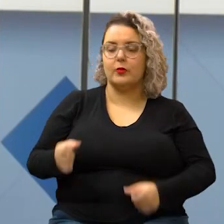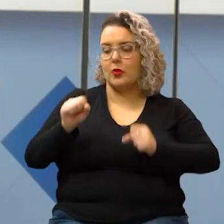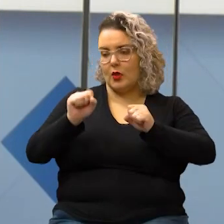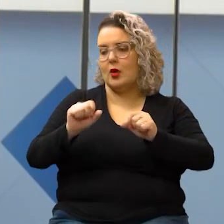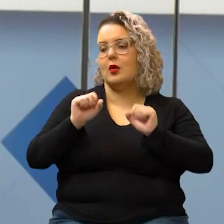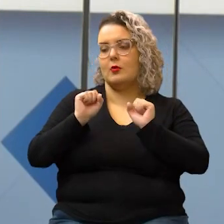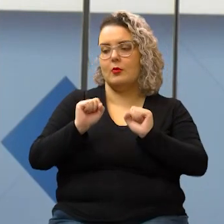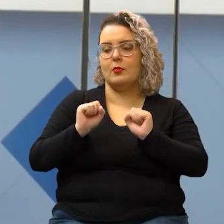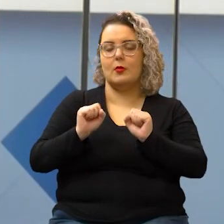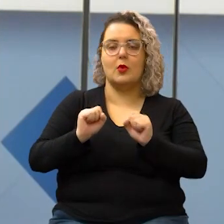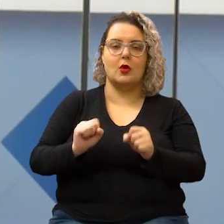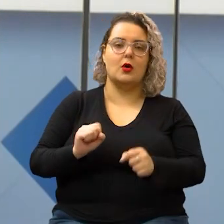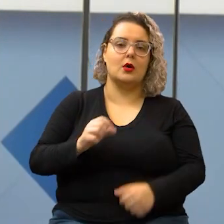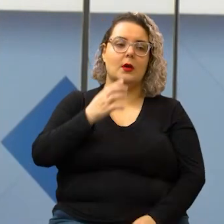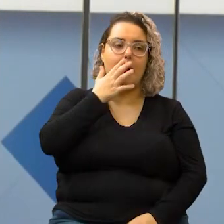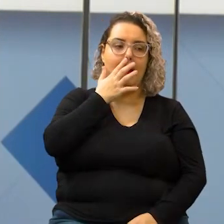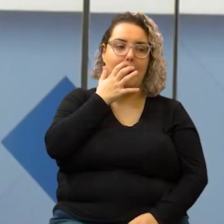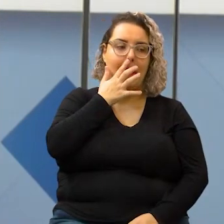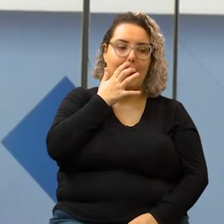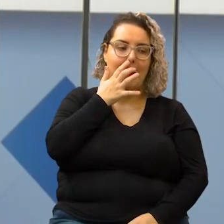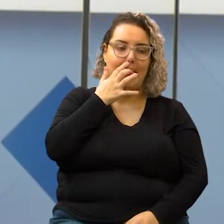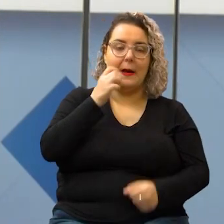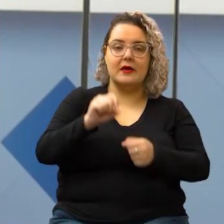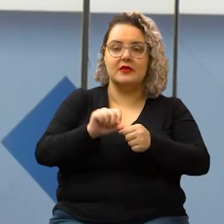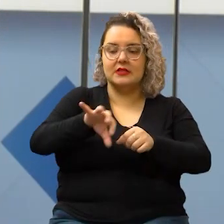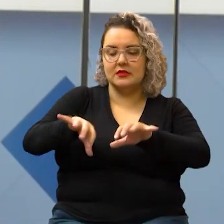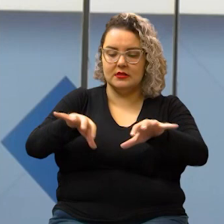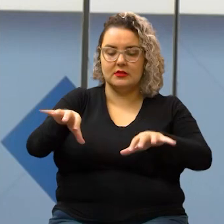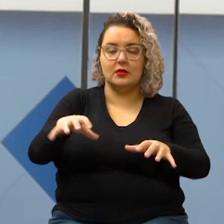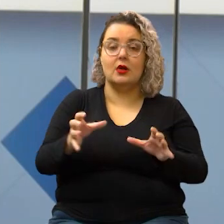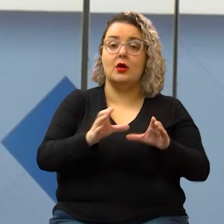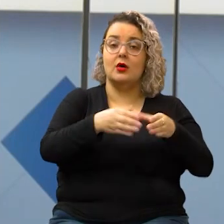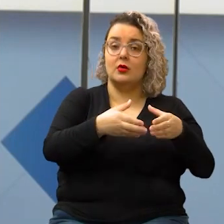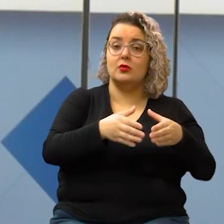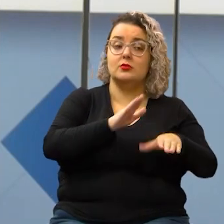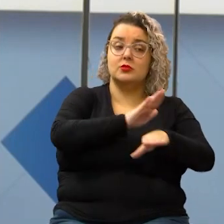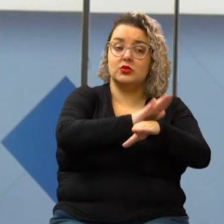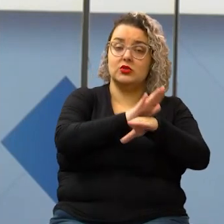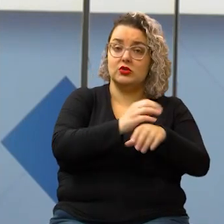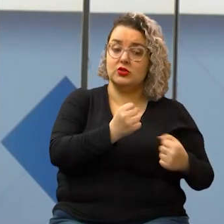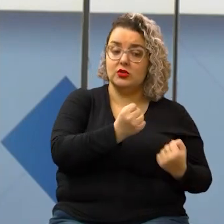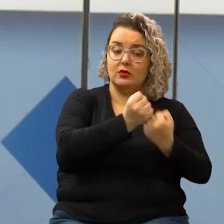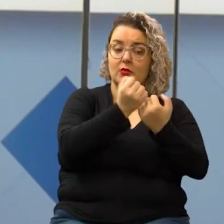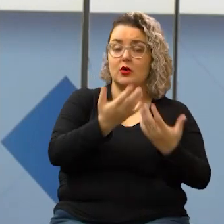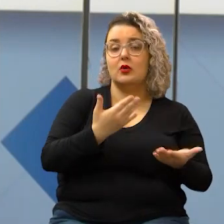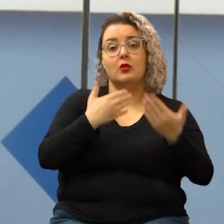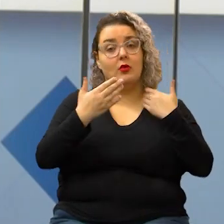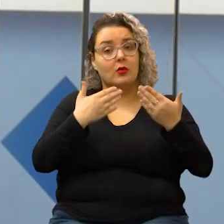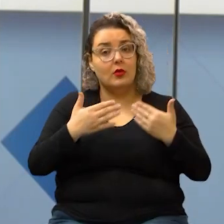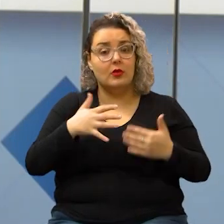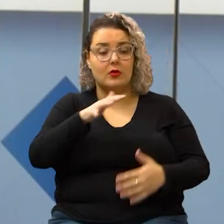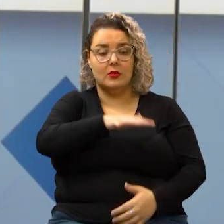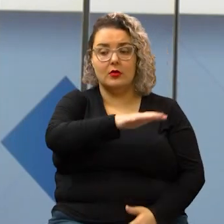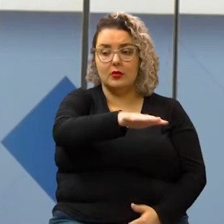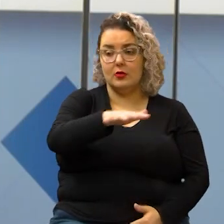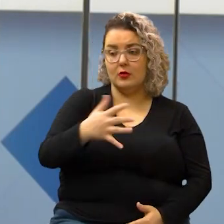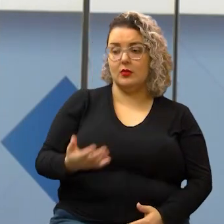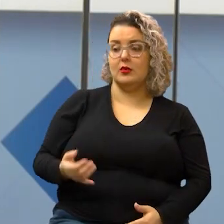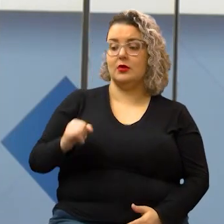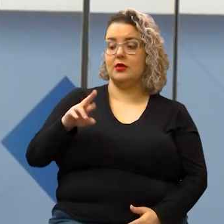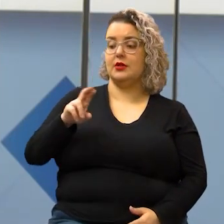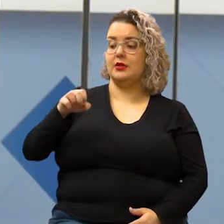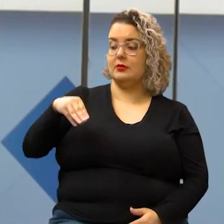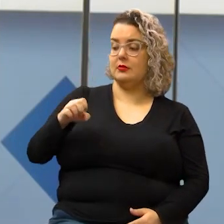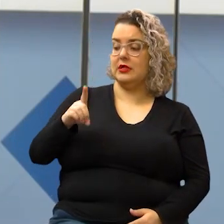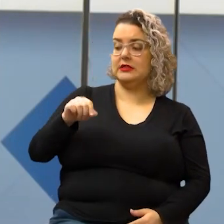prevenção seletiva, que são aqueles grupos para aquelas regiões, grupos de amparo, né, conversar com essas irmandades de alcoólicos